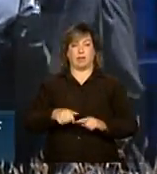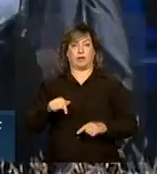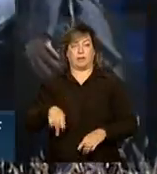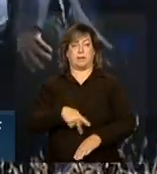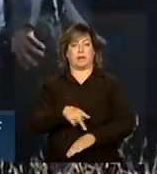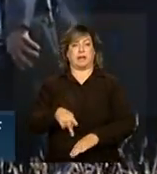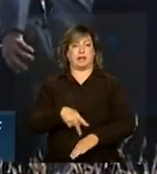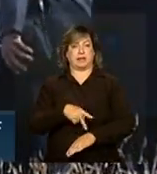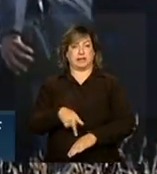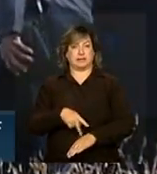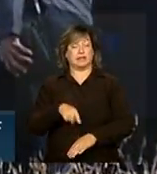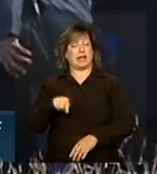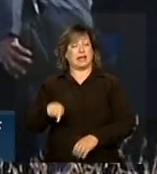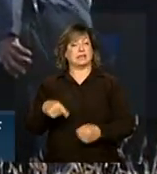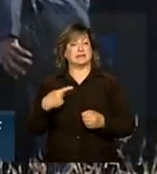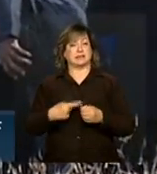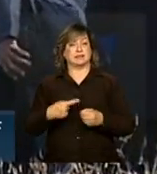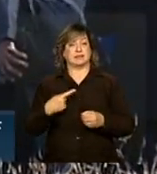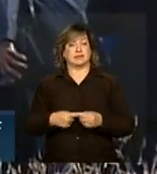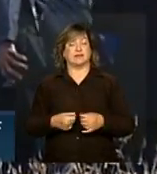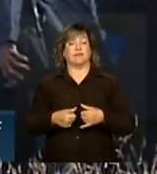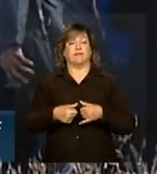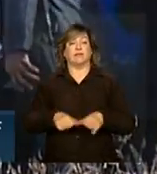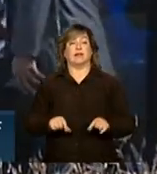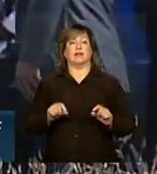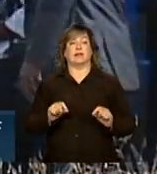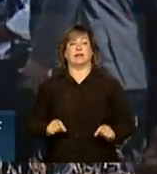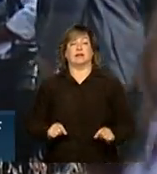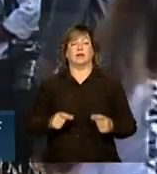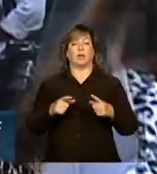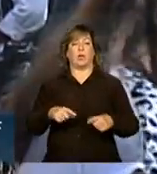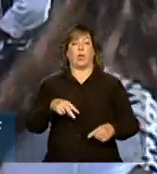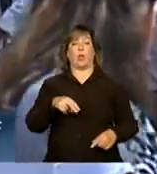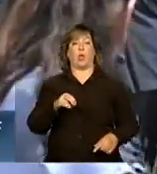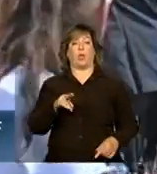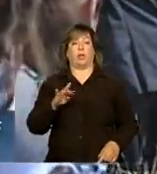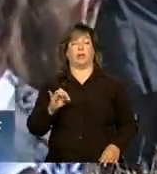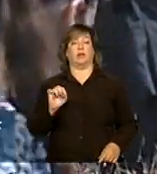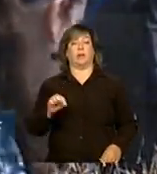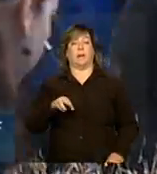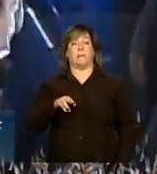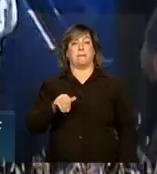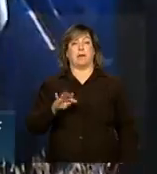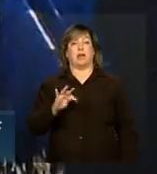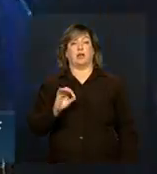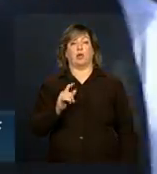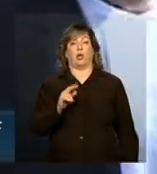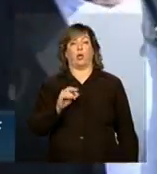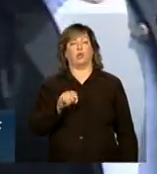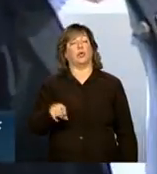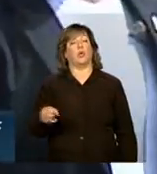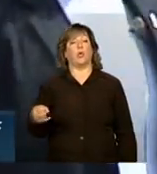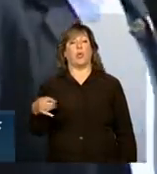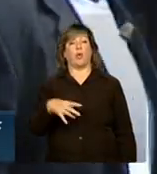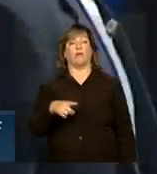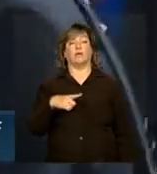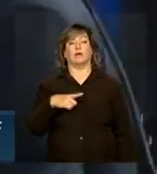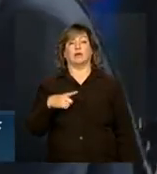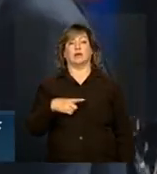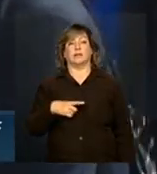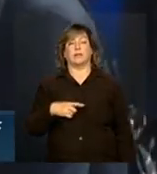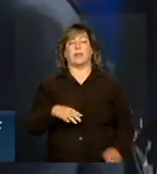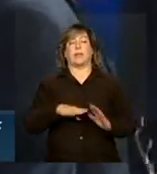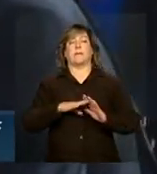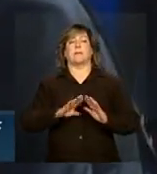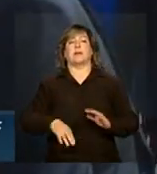Lucas o Rio Verde fica na região norte do estado de Mato Grosso é um município novo com menos de de